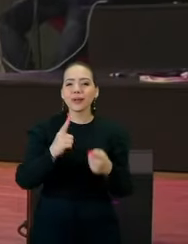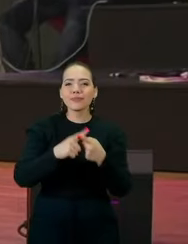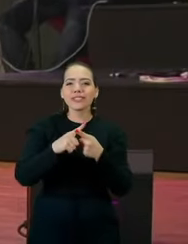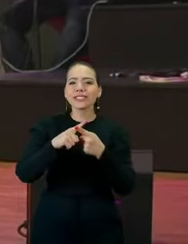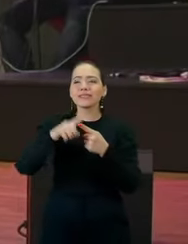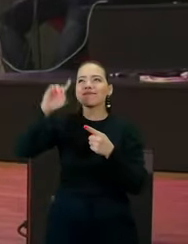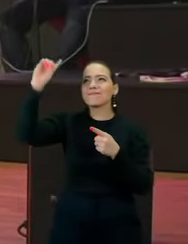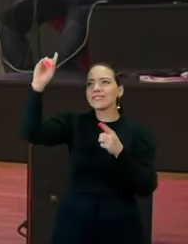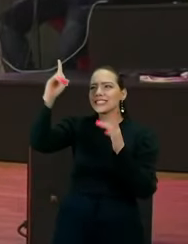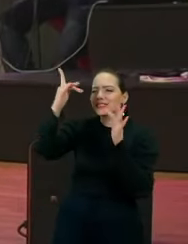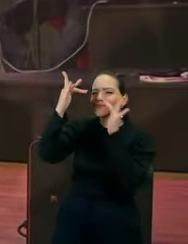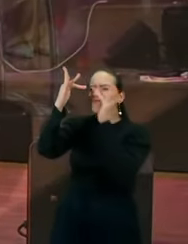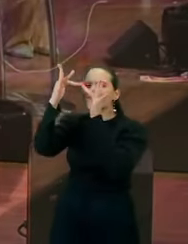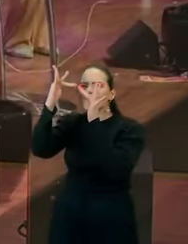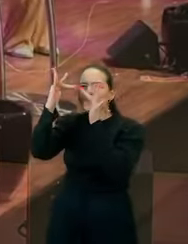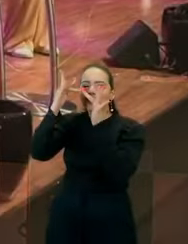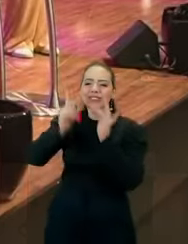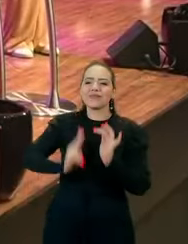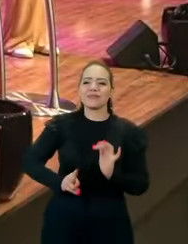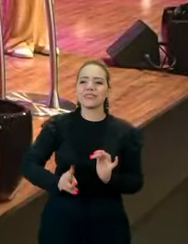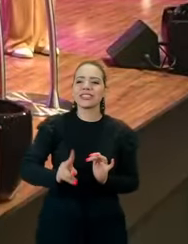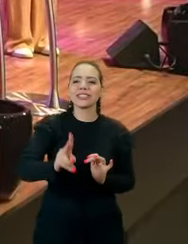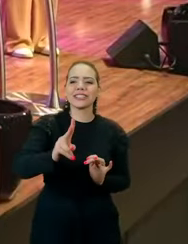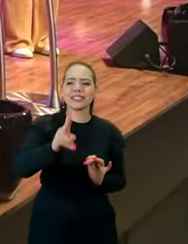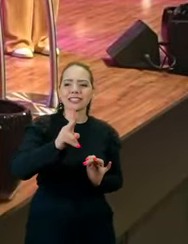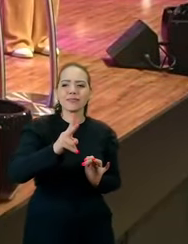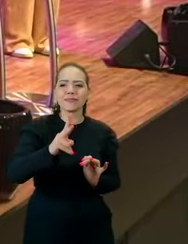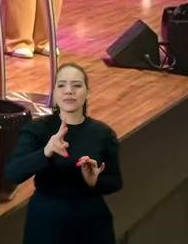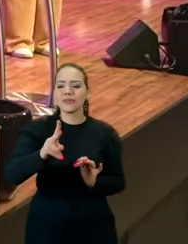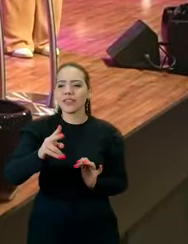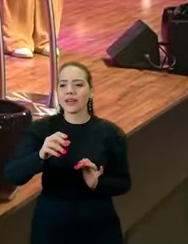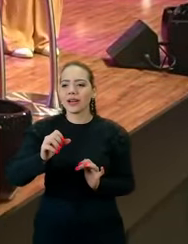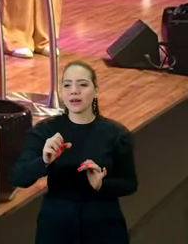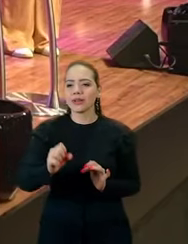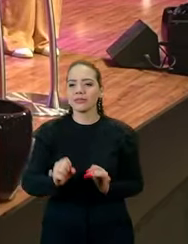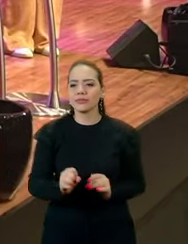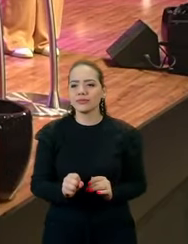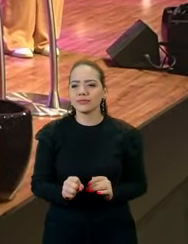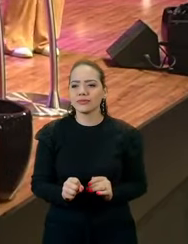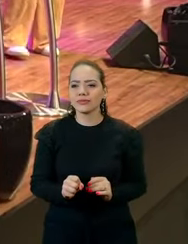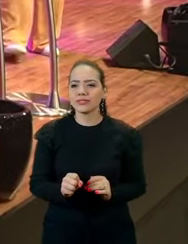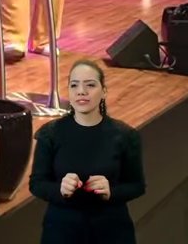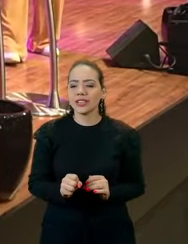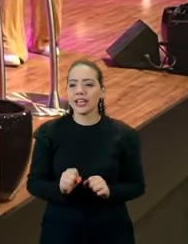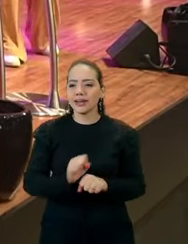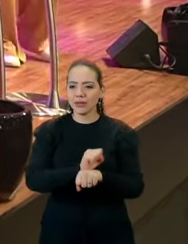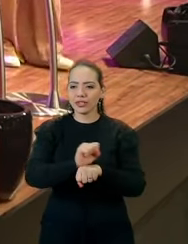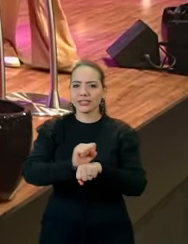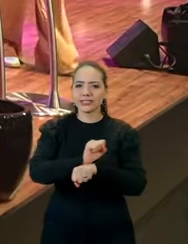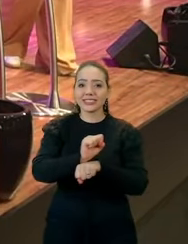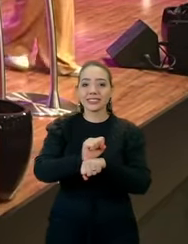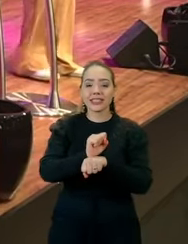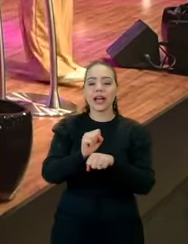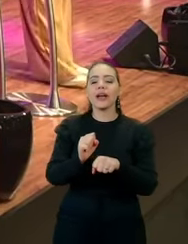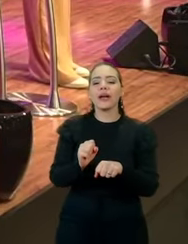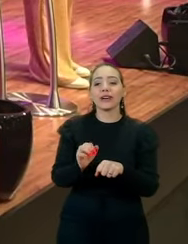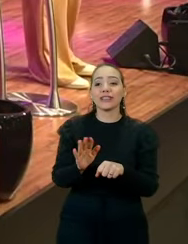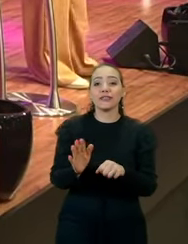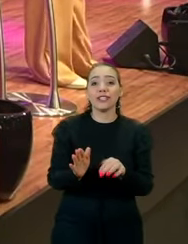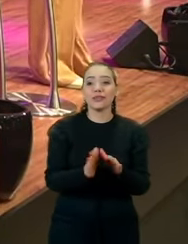era amigo de Deus. Eu abro mão diante de